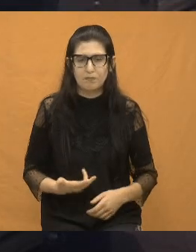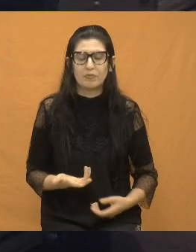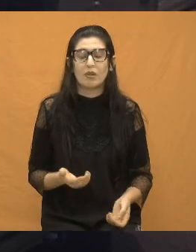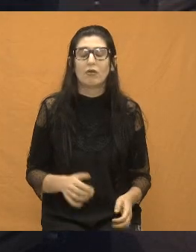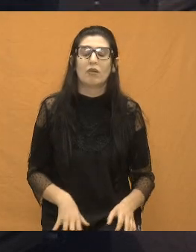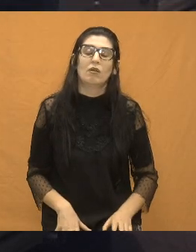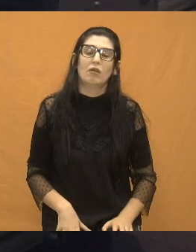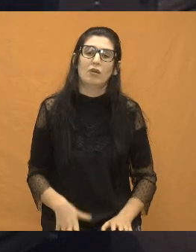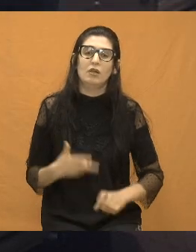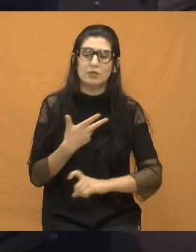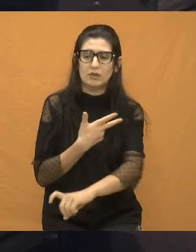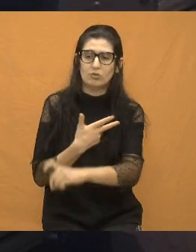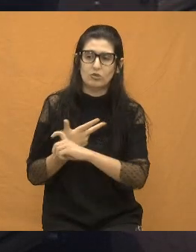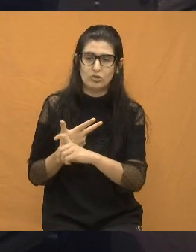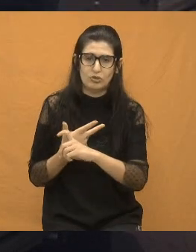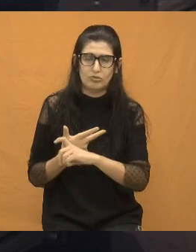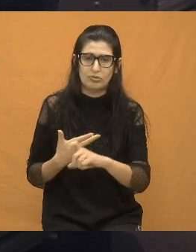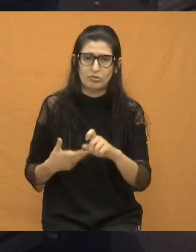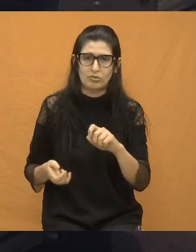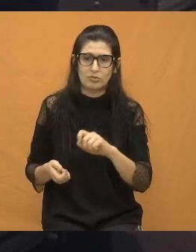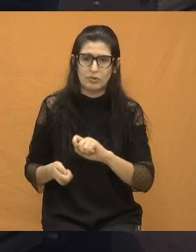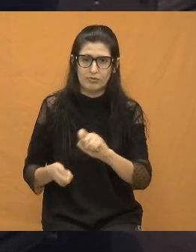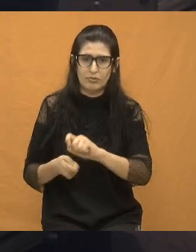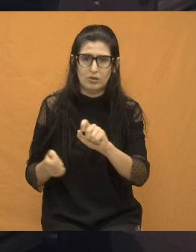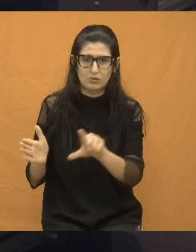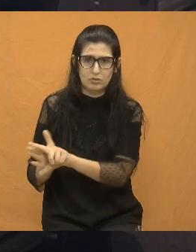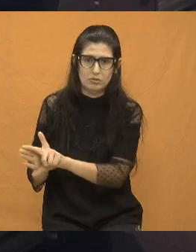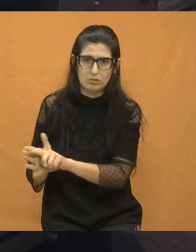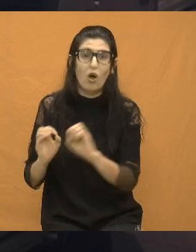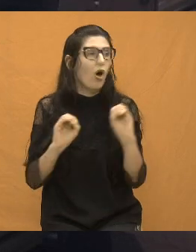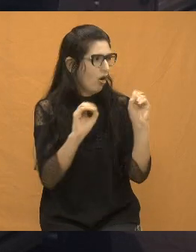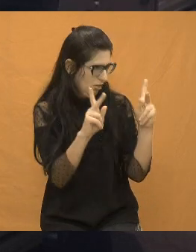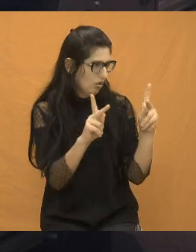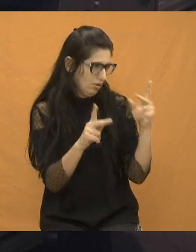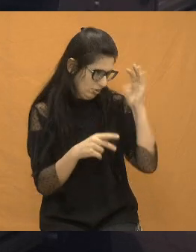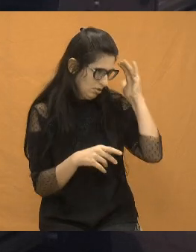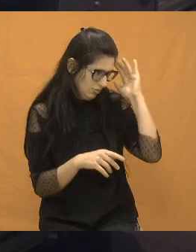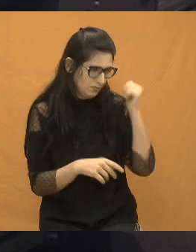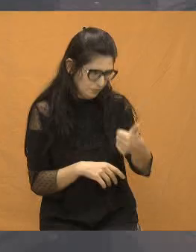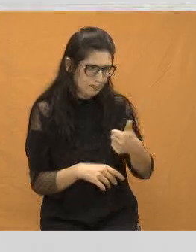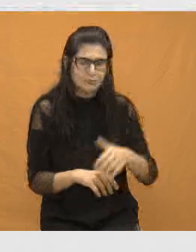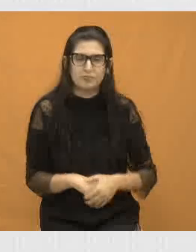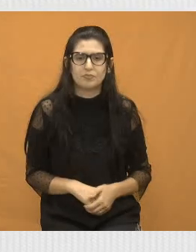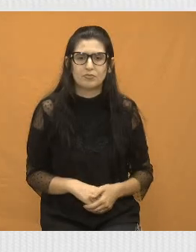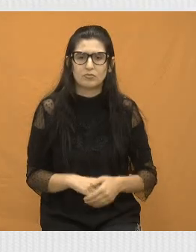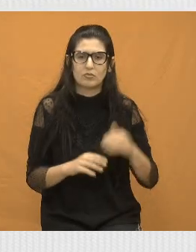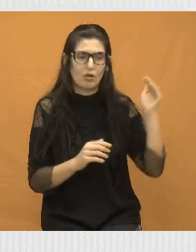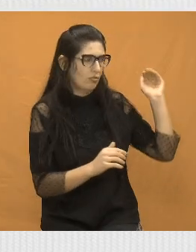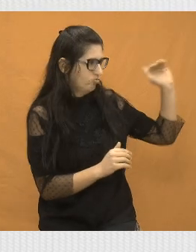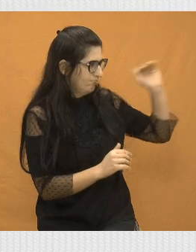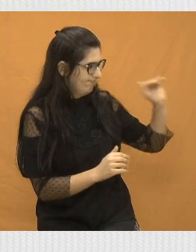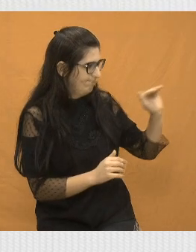Não tem? Achou? Ok. Perfeito. Vamos dar sequência.